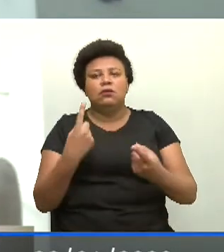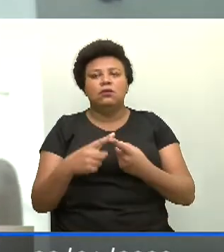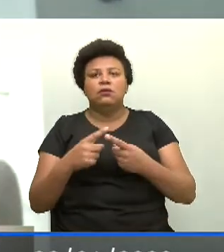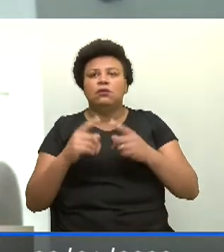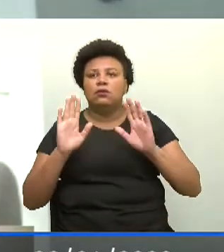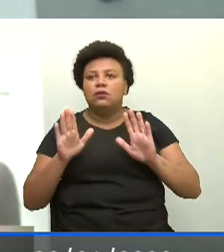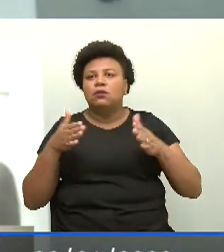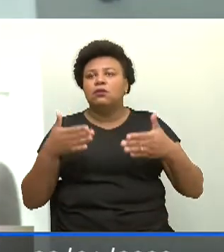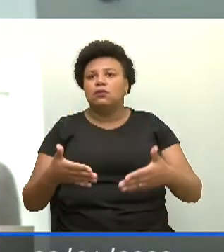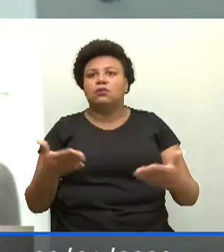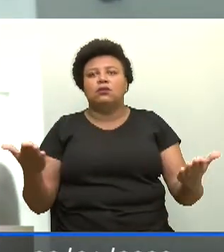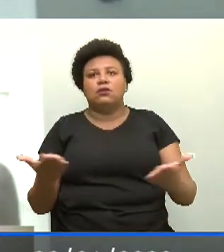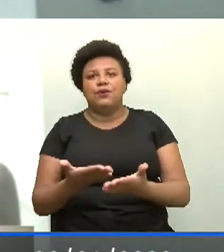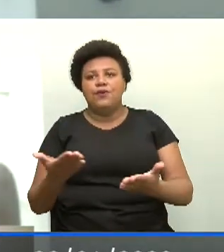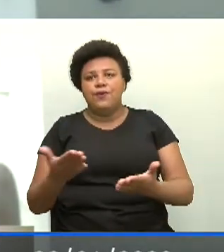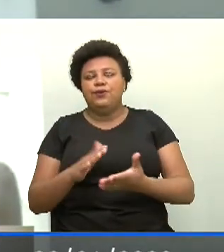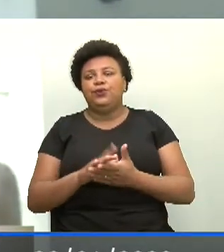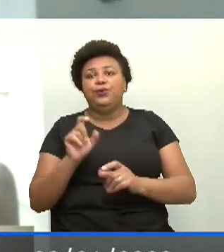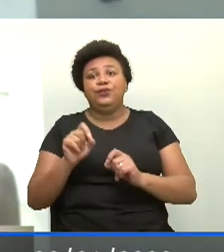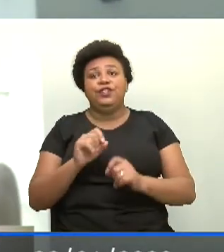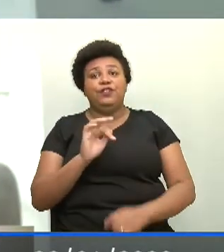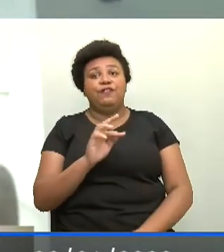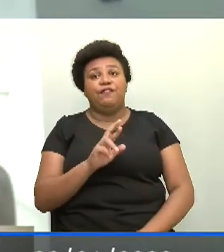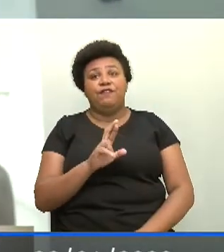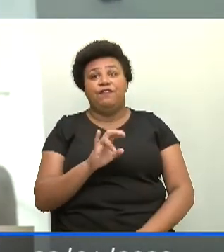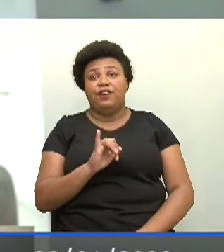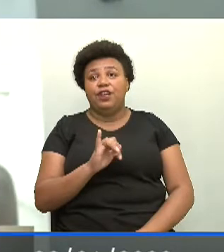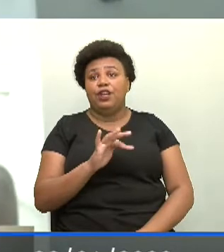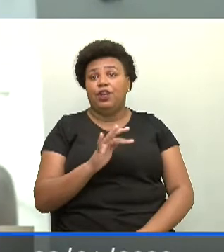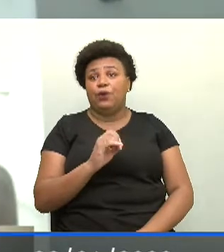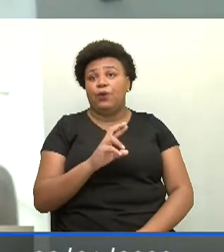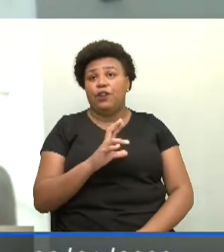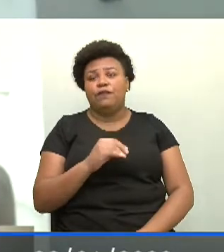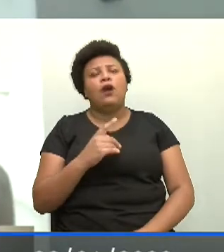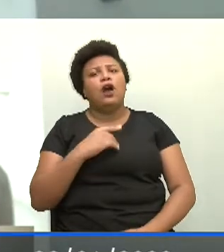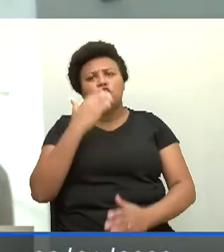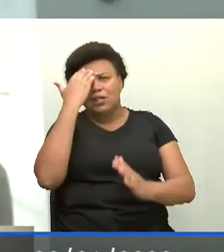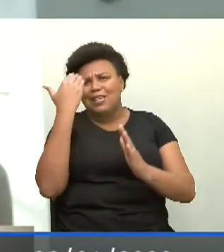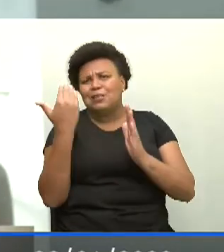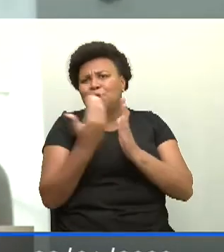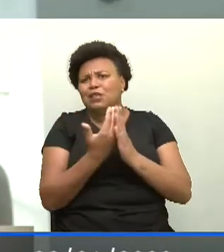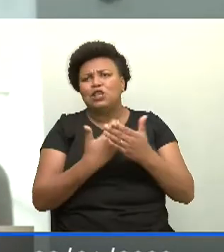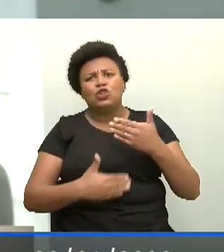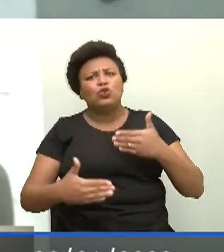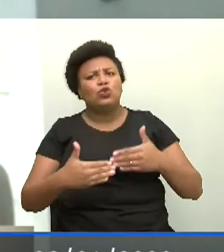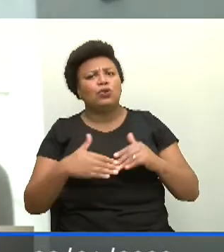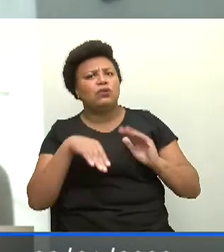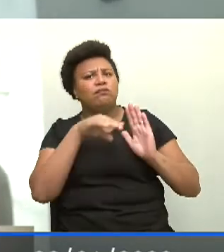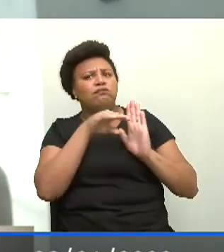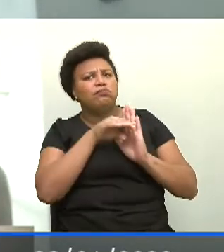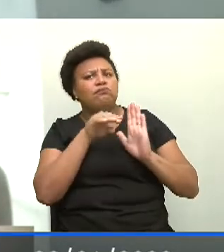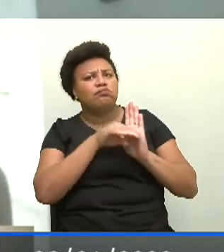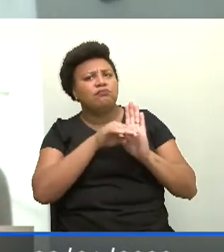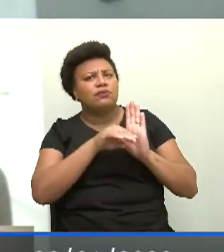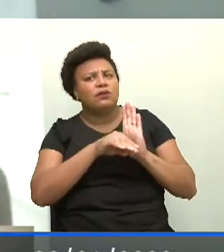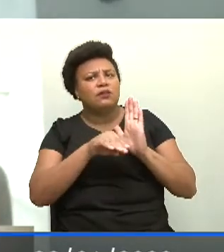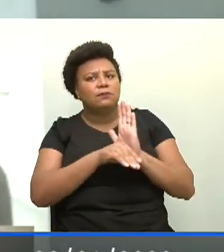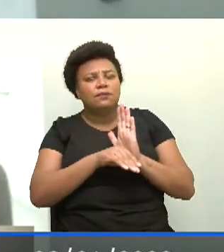foco hoje dos frigoríficos, nós estamos seguindo todas as normas aí que estão vindo publicadas pela